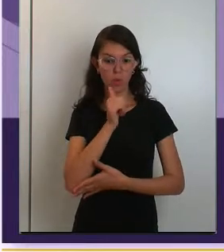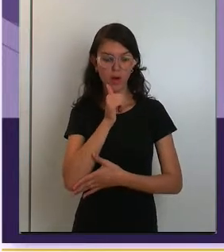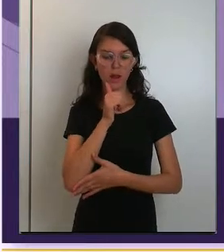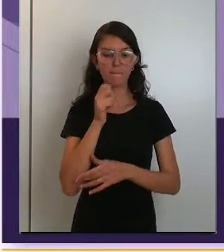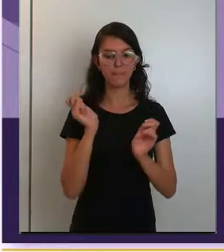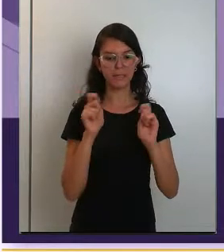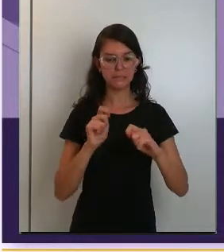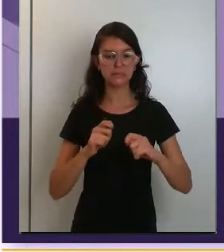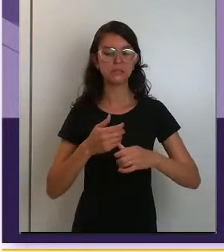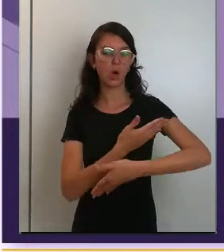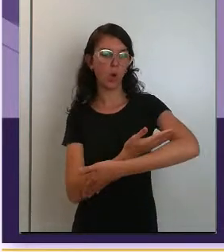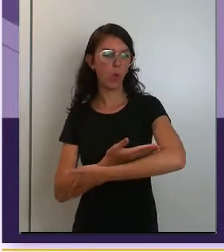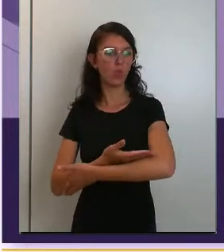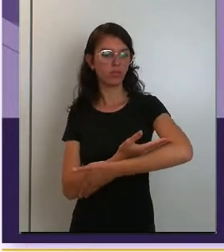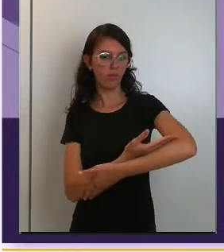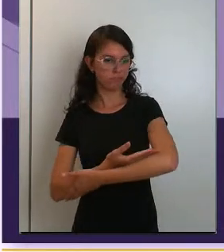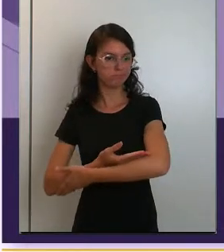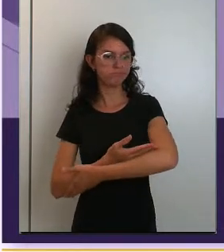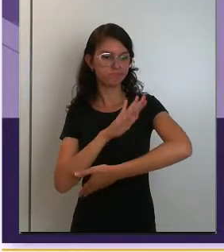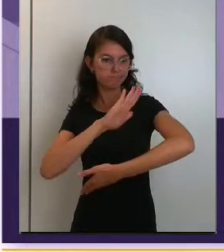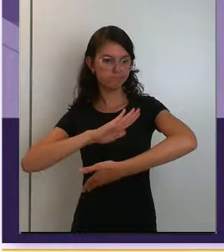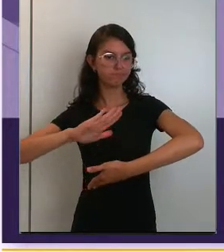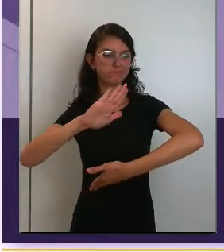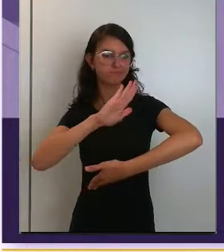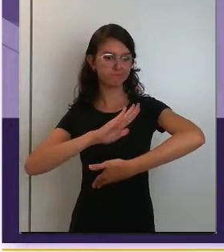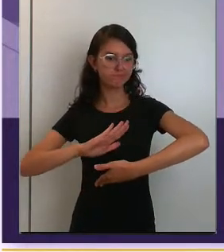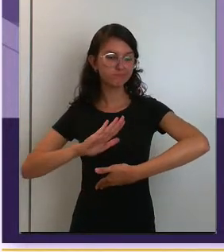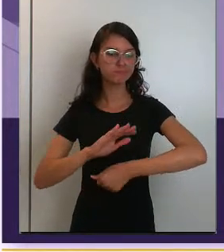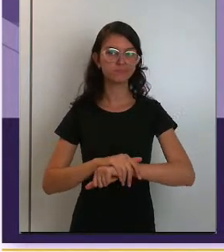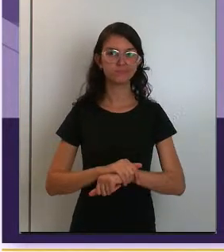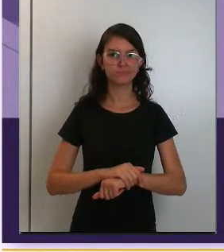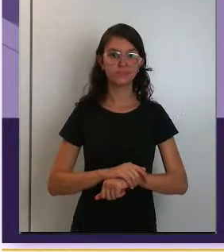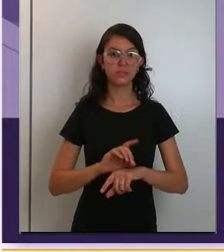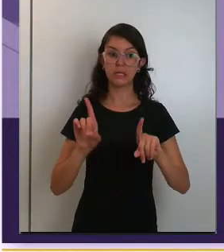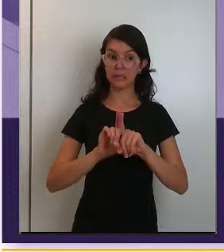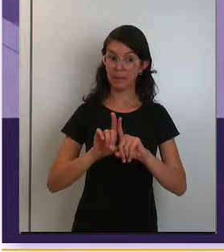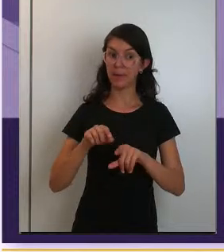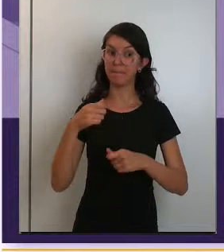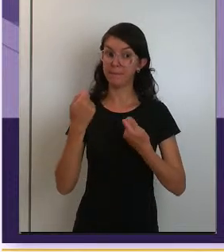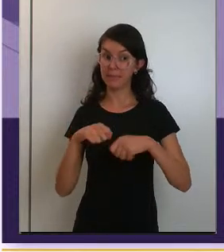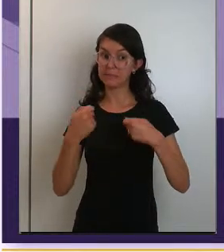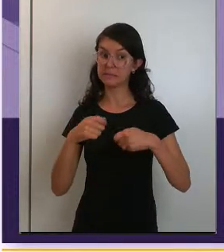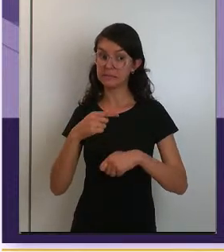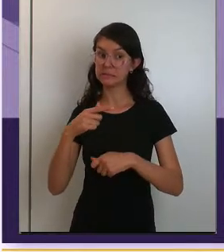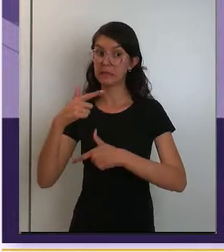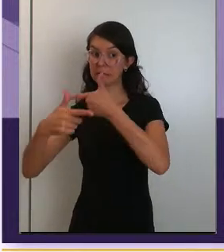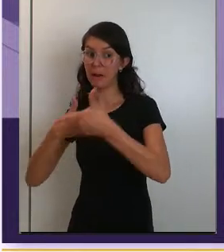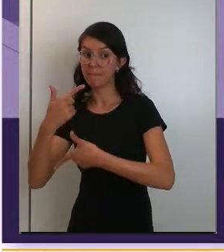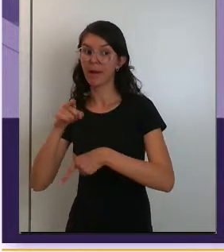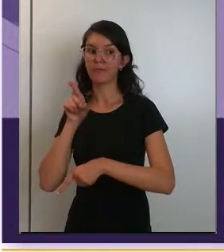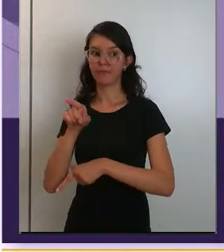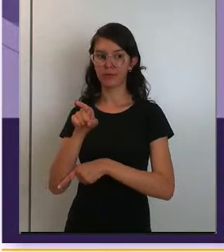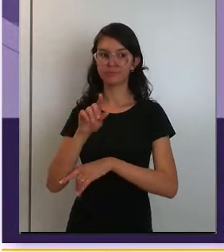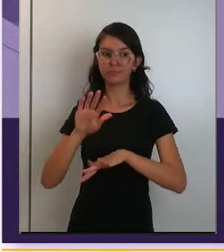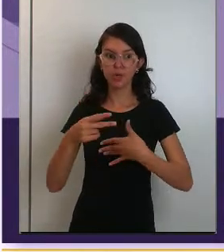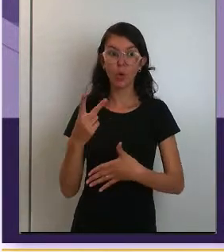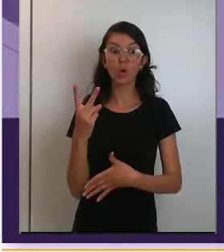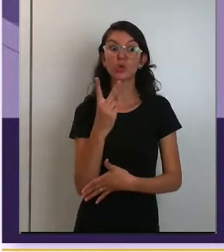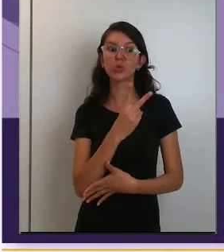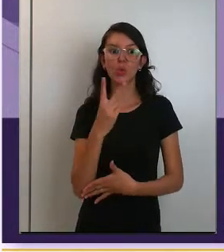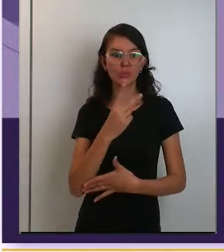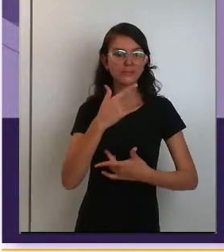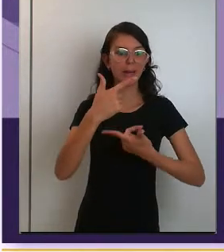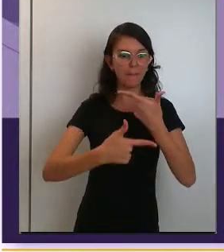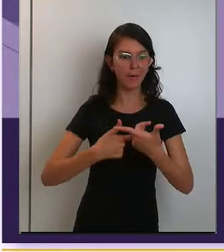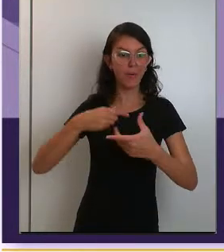reprodutivo. Como a mulher agora também tem que exercer o trabalho produtivo fora de casa, agora a mulher exerce dupla jornada, trabalha